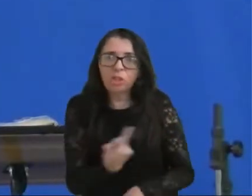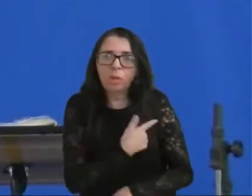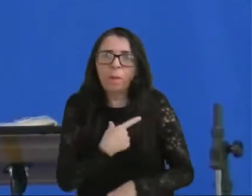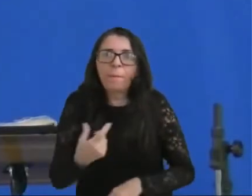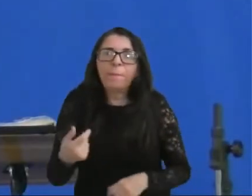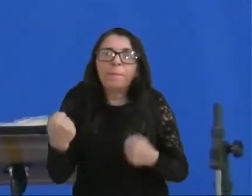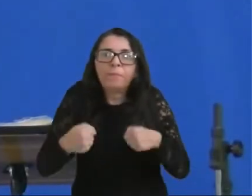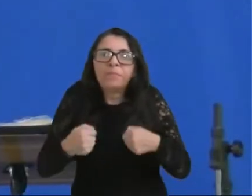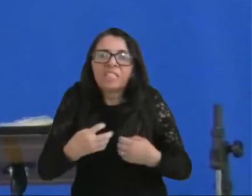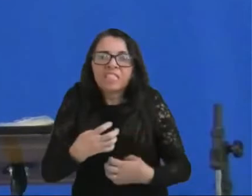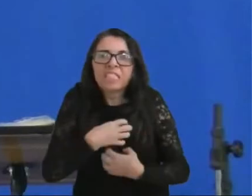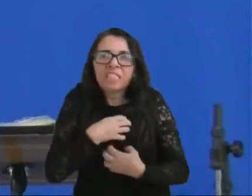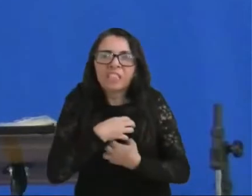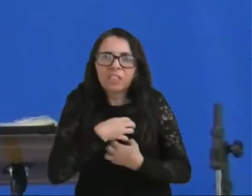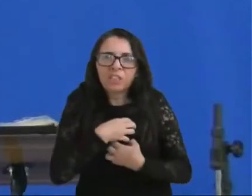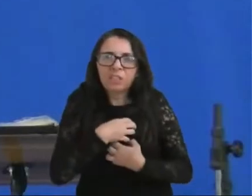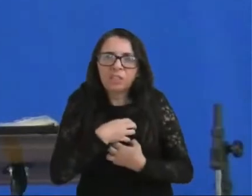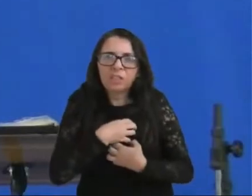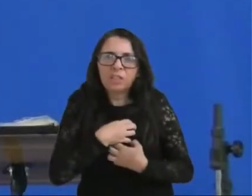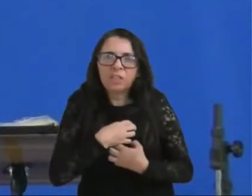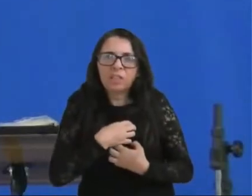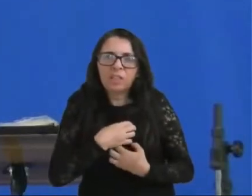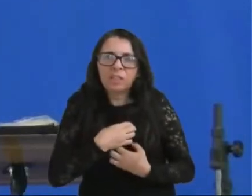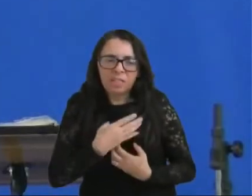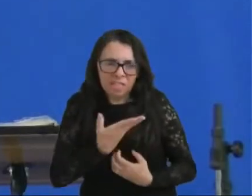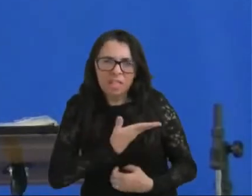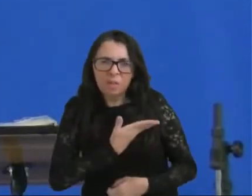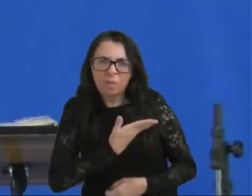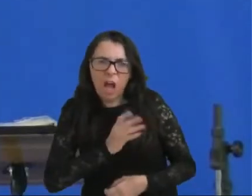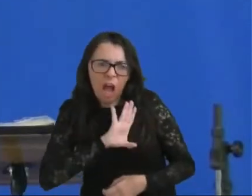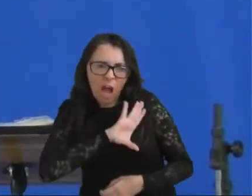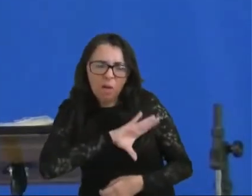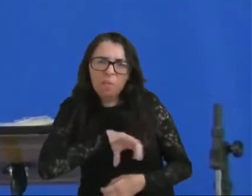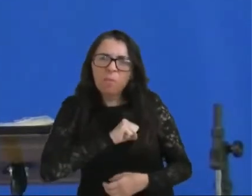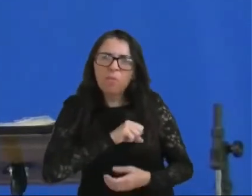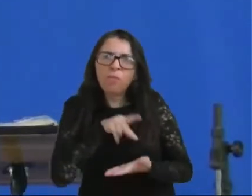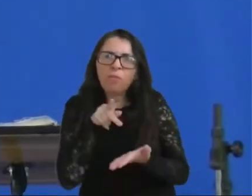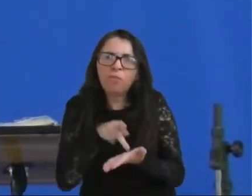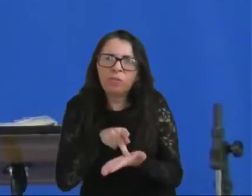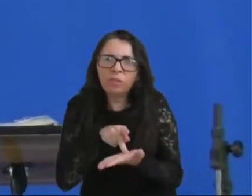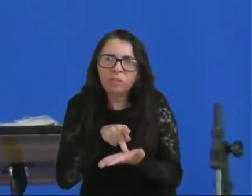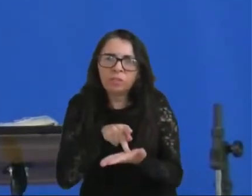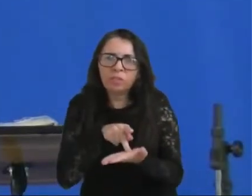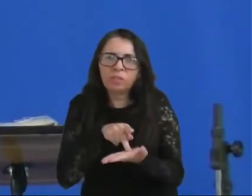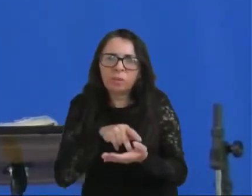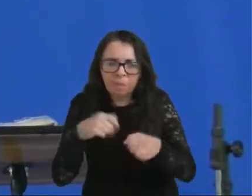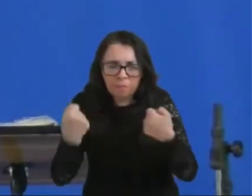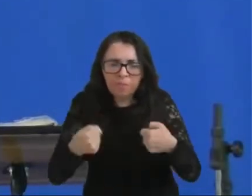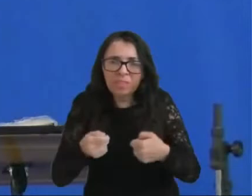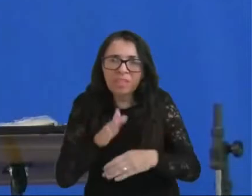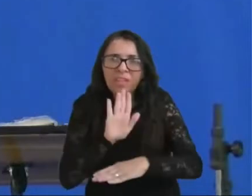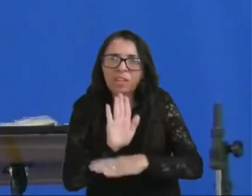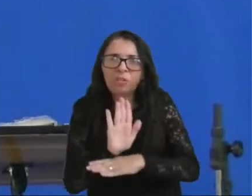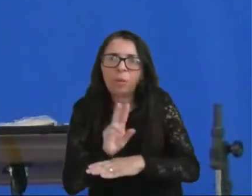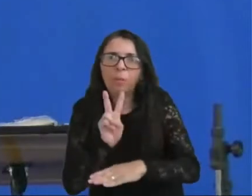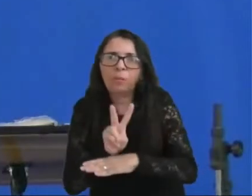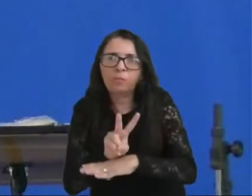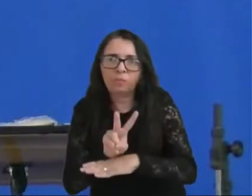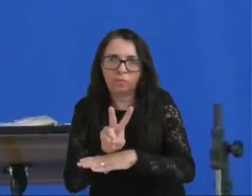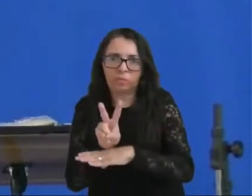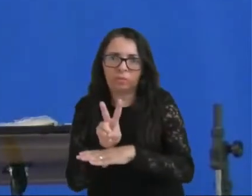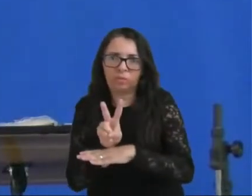nós temos abandonado o primeiro amor. A luta pela